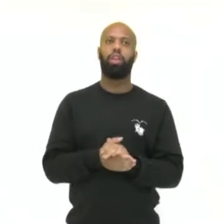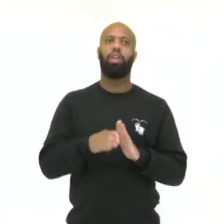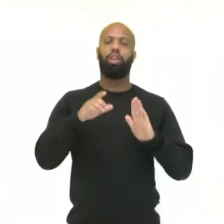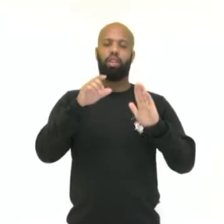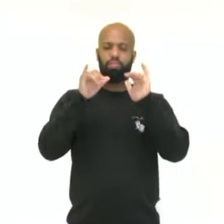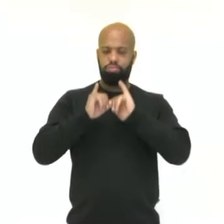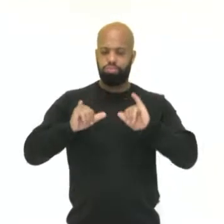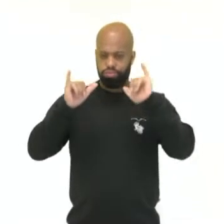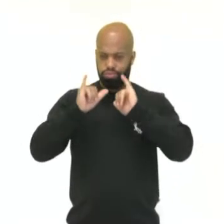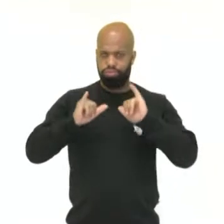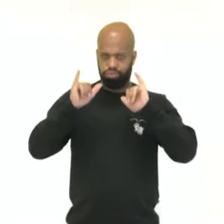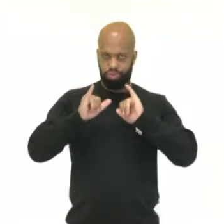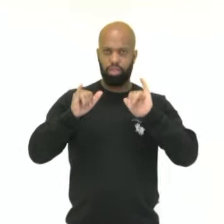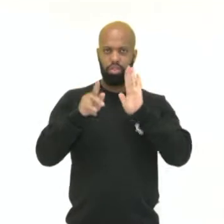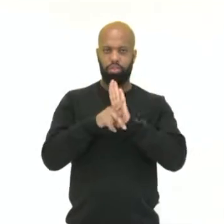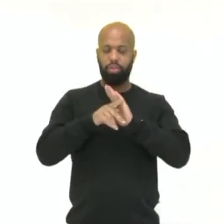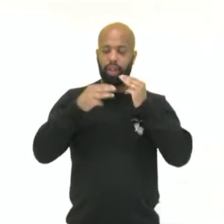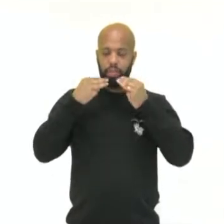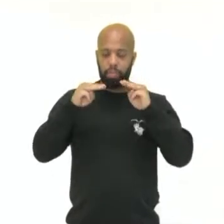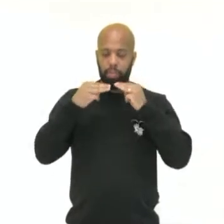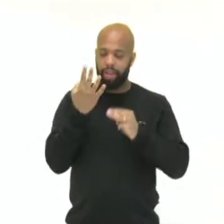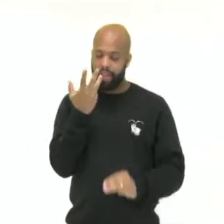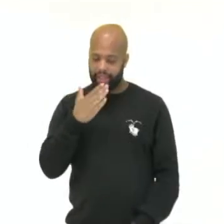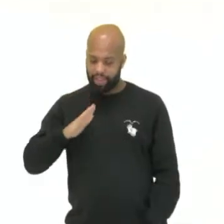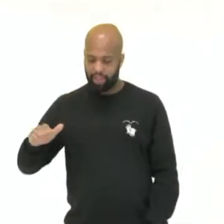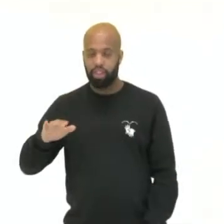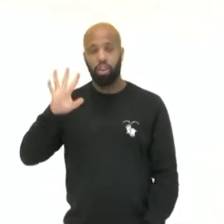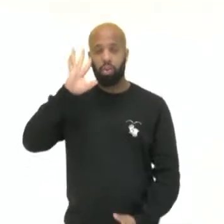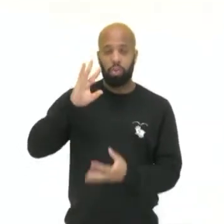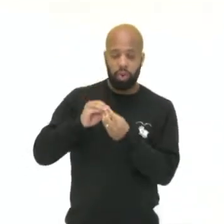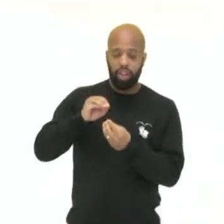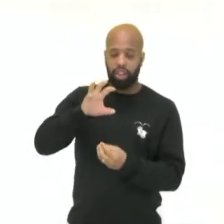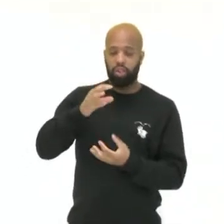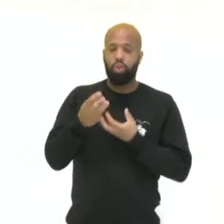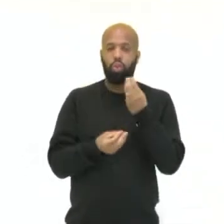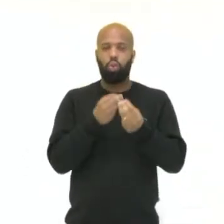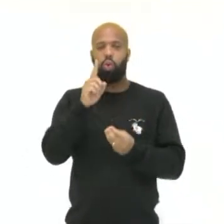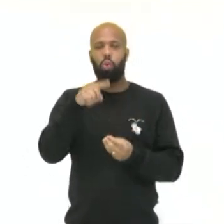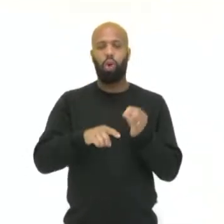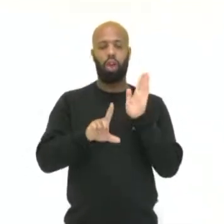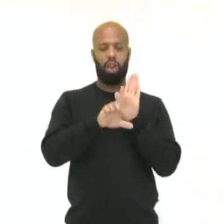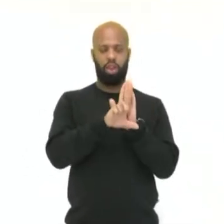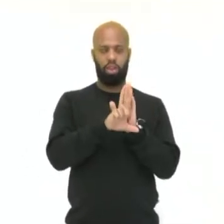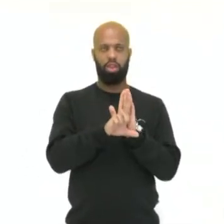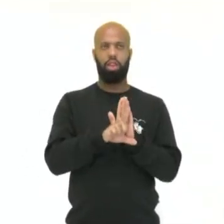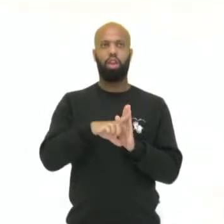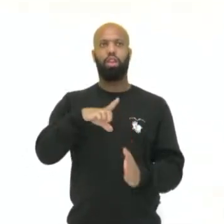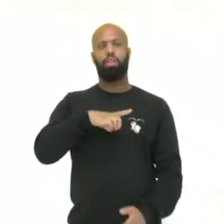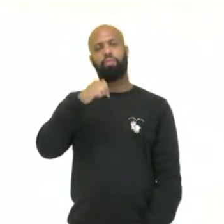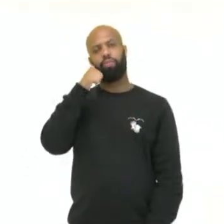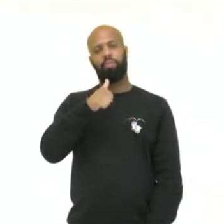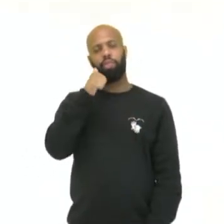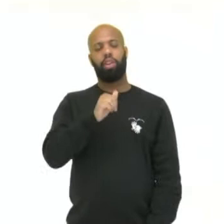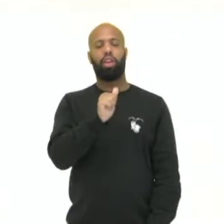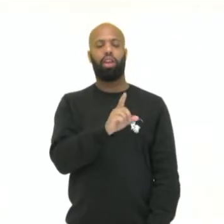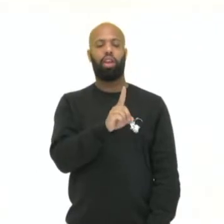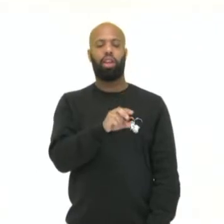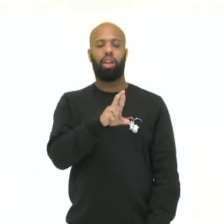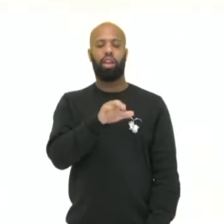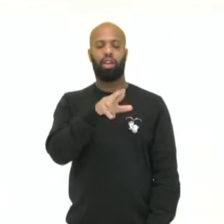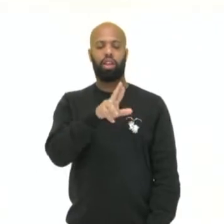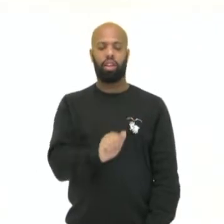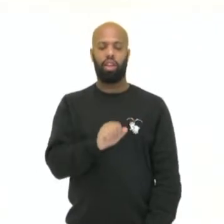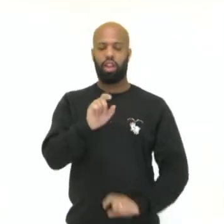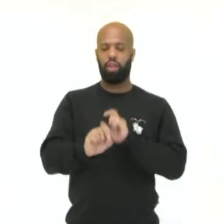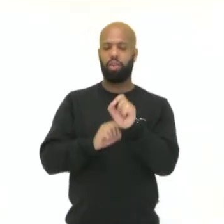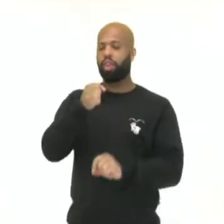infantil. Entenda o debate e saiba como a questão é regulamentada. Adriana Franzin e Leandro Melito, repórteres da